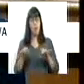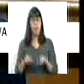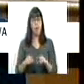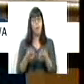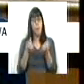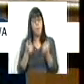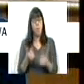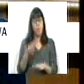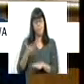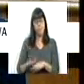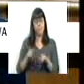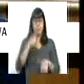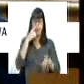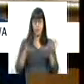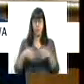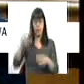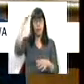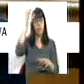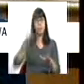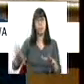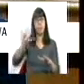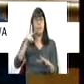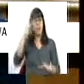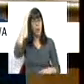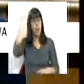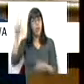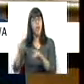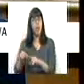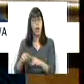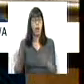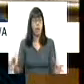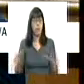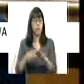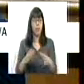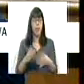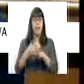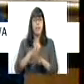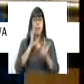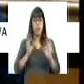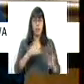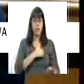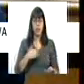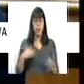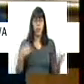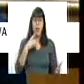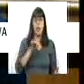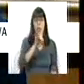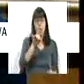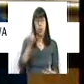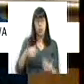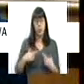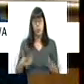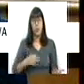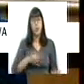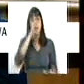facto, o pouco que resta a esta população do interior, do Distrito de Vila Real, no que diz respeito ao acesso aos cuidados de saúde. E as perguntas que eu tinha para lhe